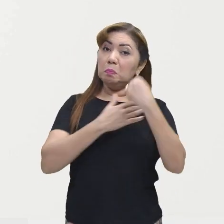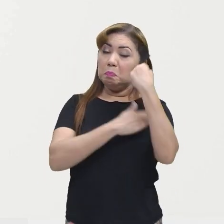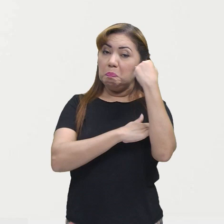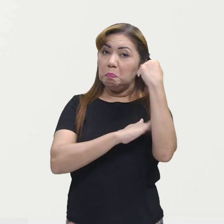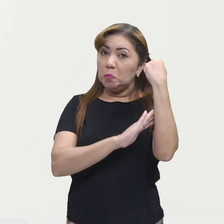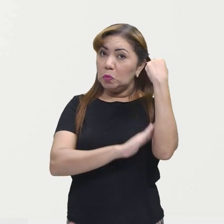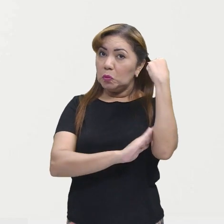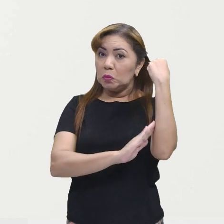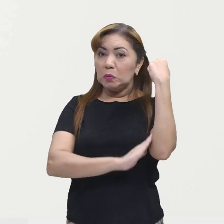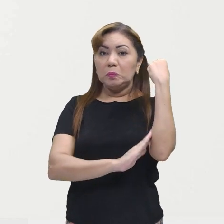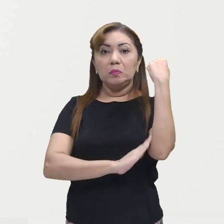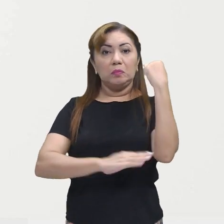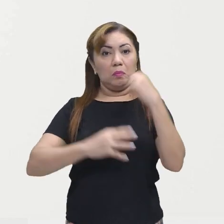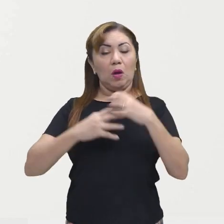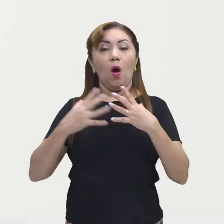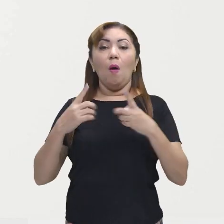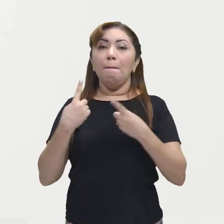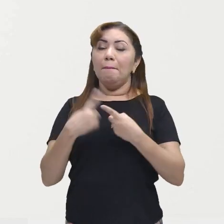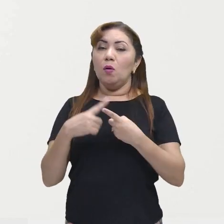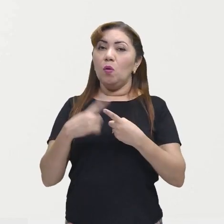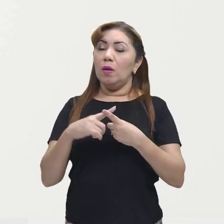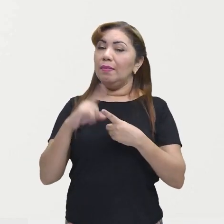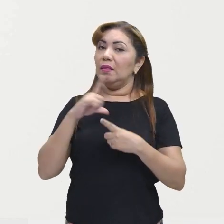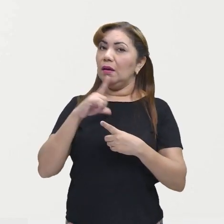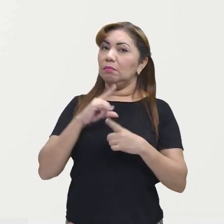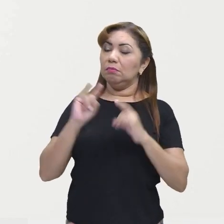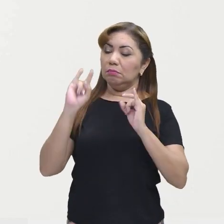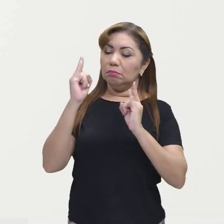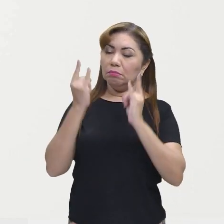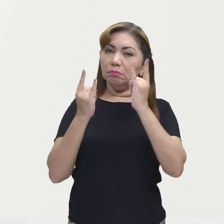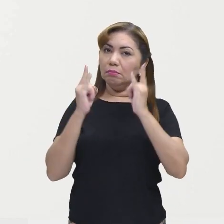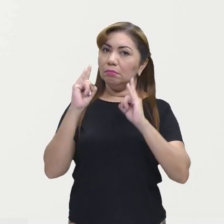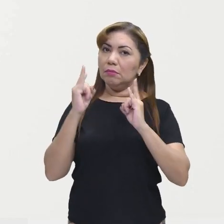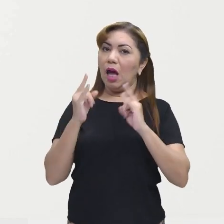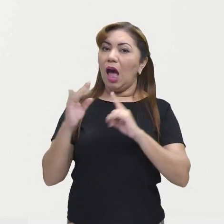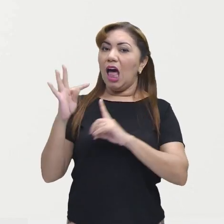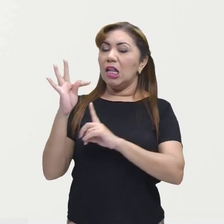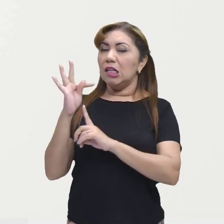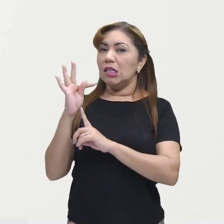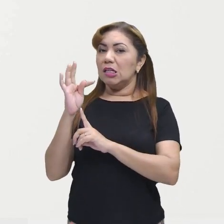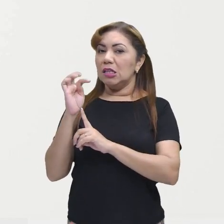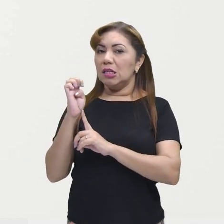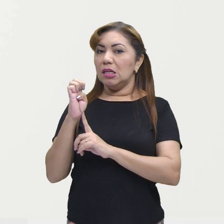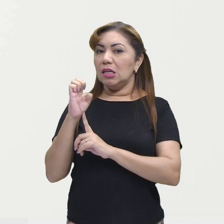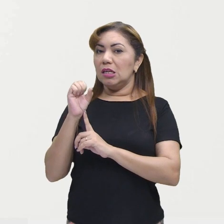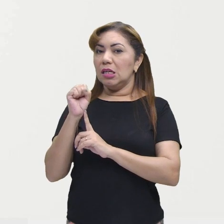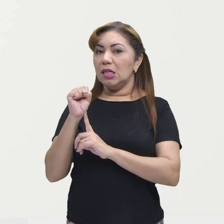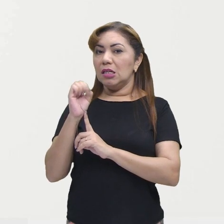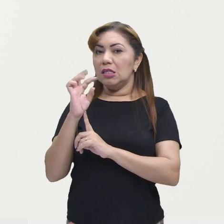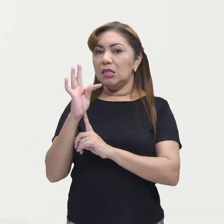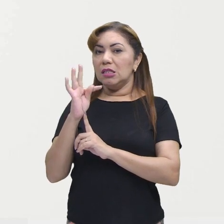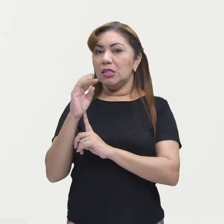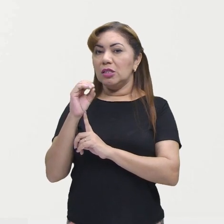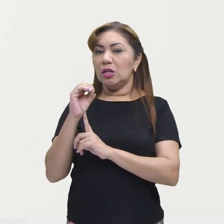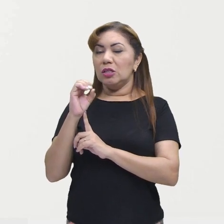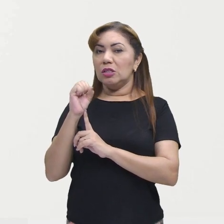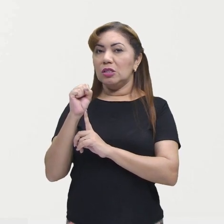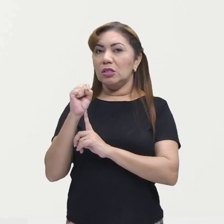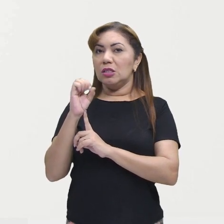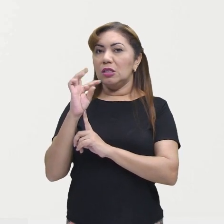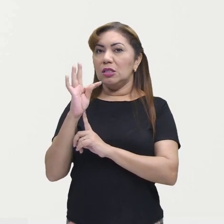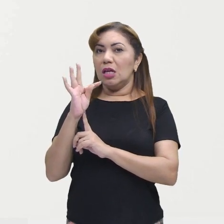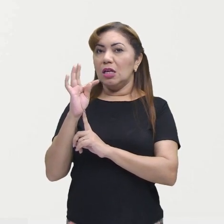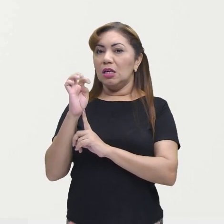chamado testosterona. Então, é nesse hormônio, é através da produção desse hormônio que